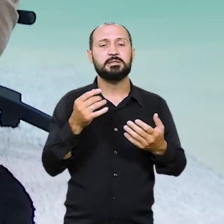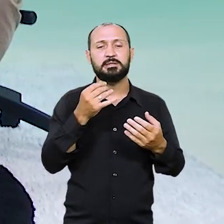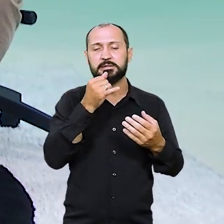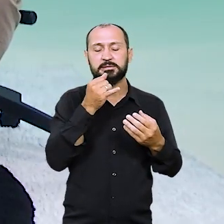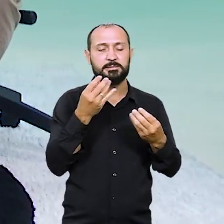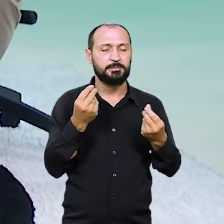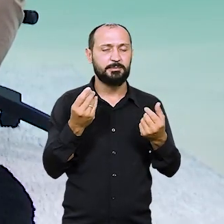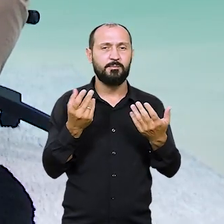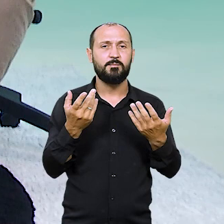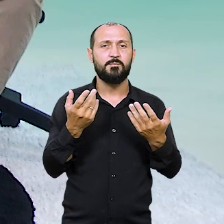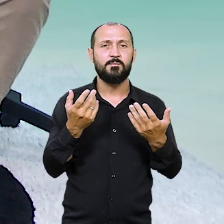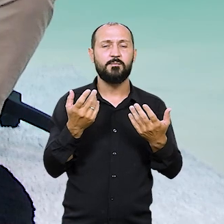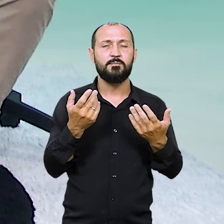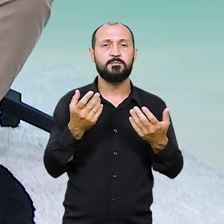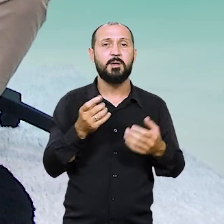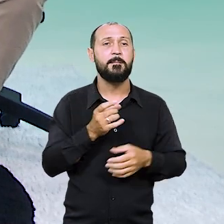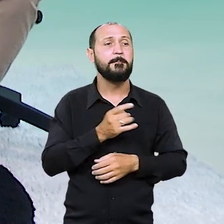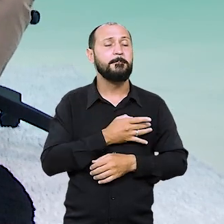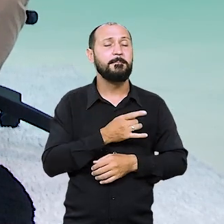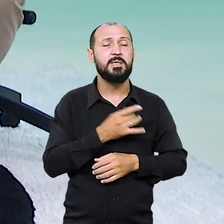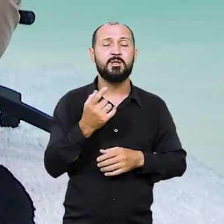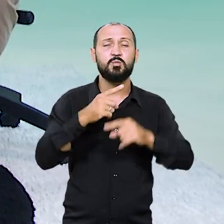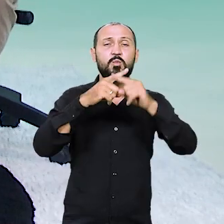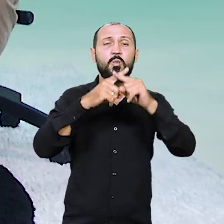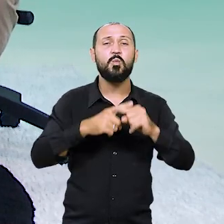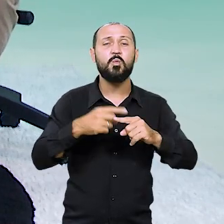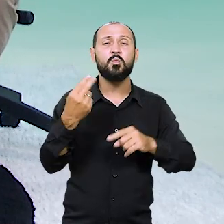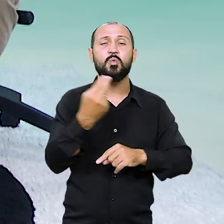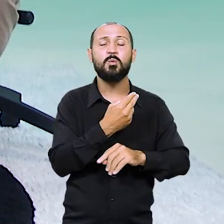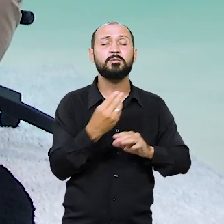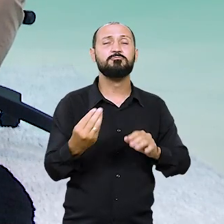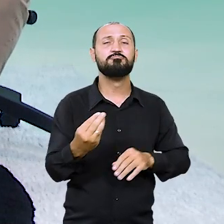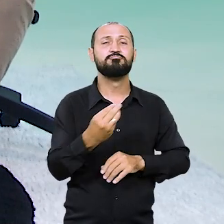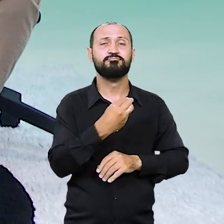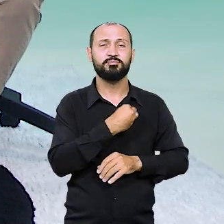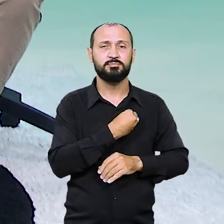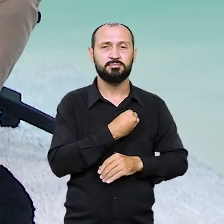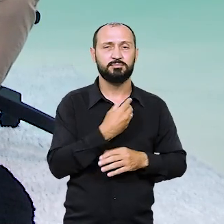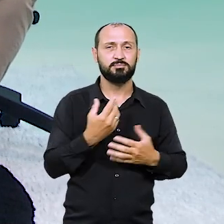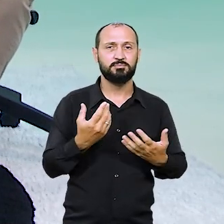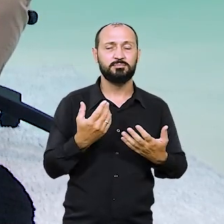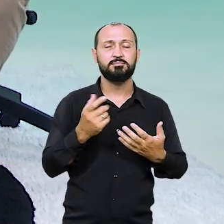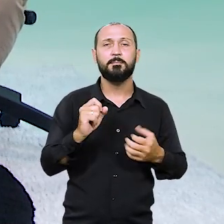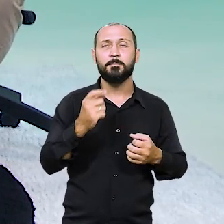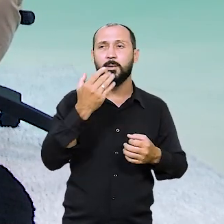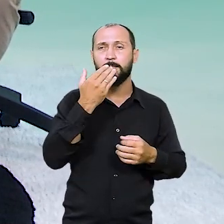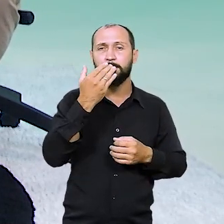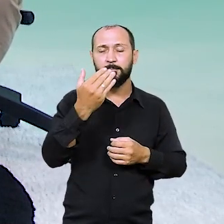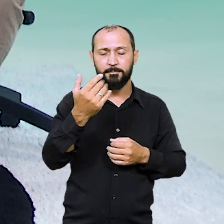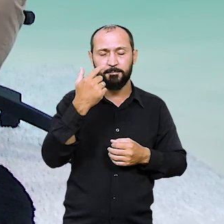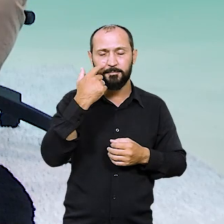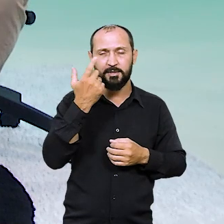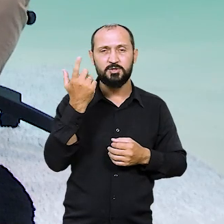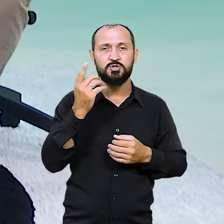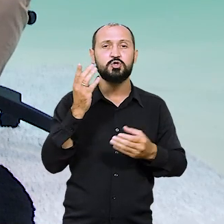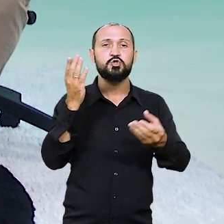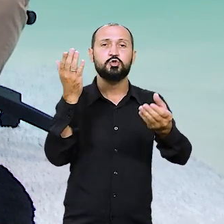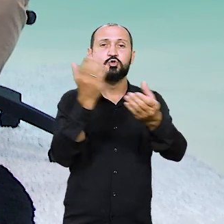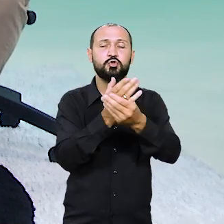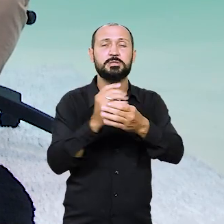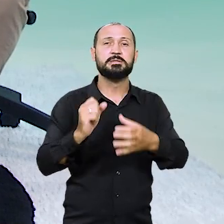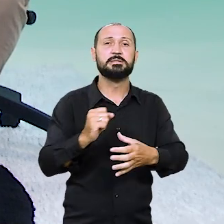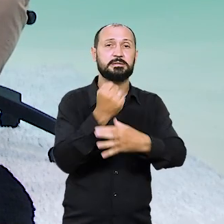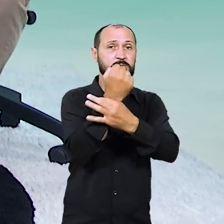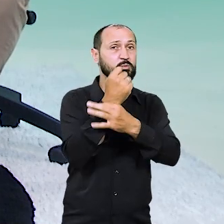pessoa que sente medo de não ser nomeado em um concurso público, ela também pode estar tentando um mandado de segurança, seria uma